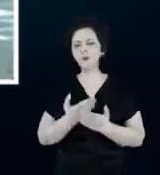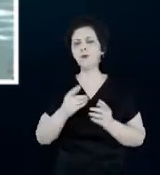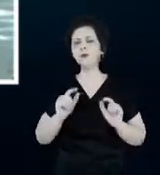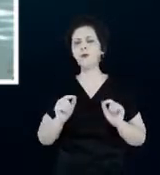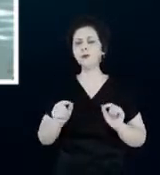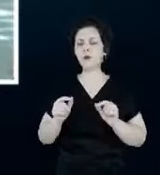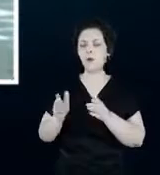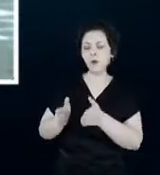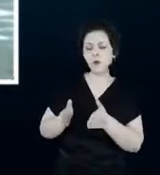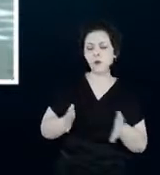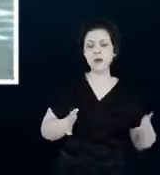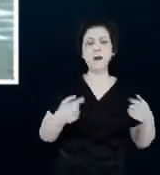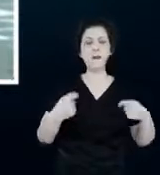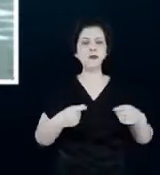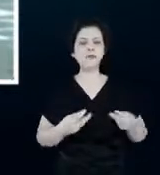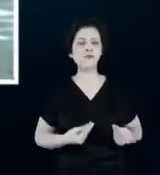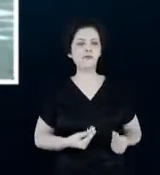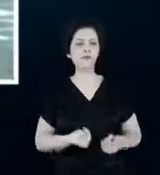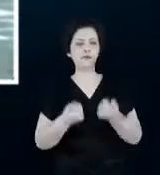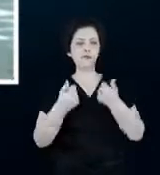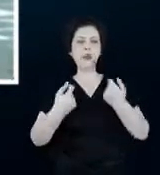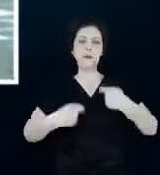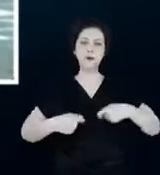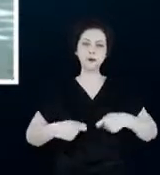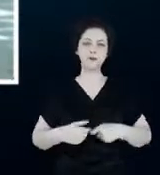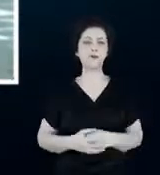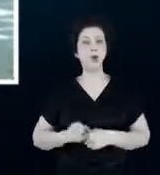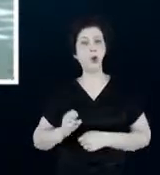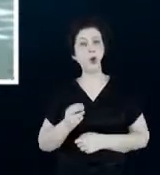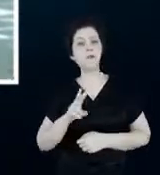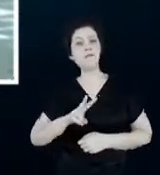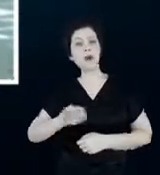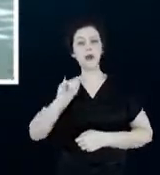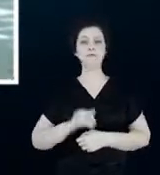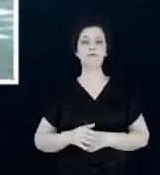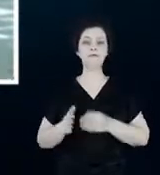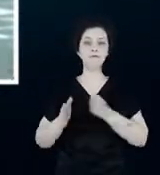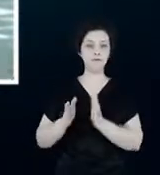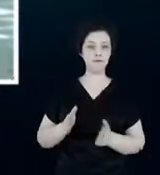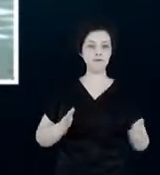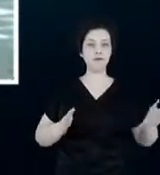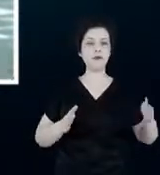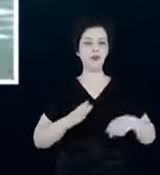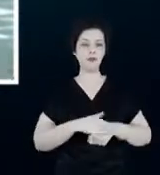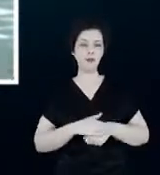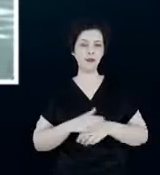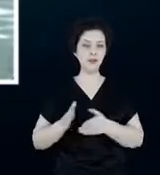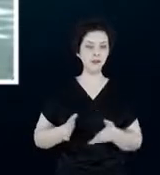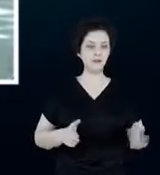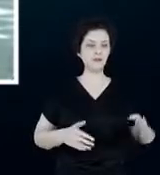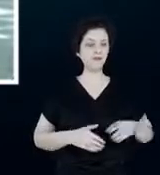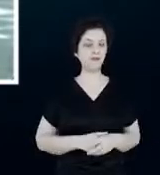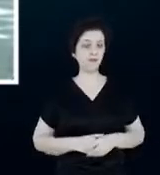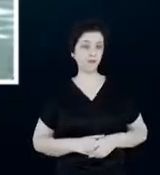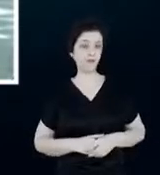o processo vai ter que ser aperfeiçoado on fly, né? Quer dizer, durante a execução, é importante que